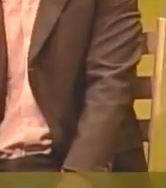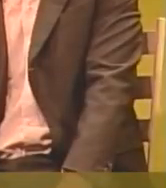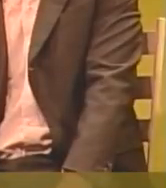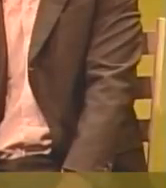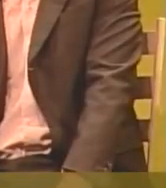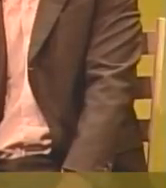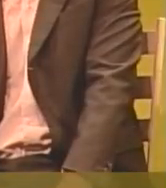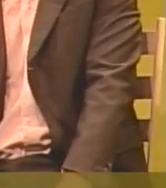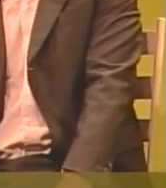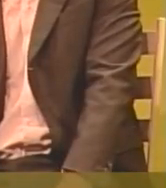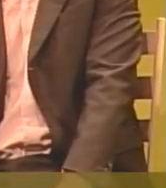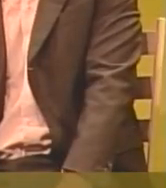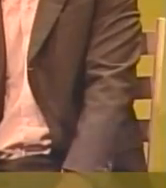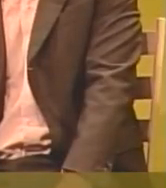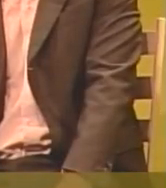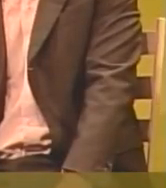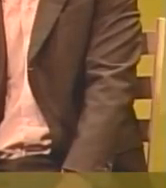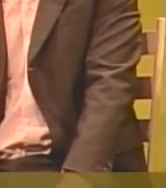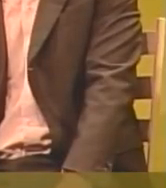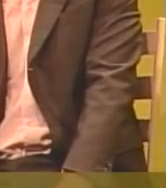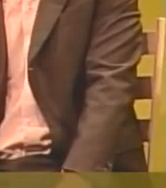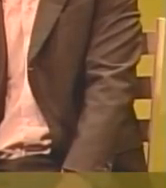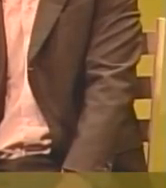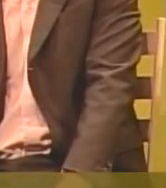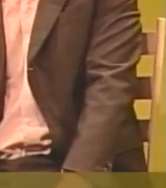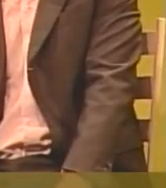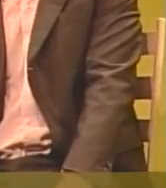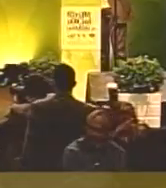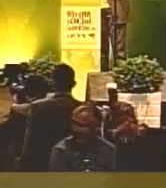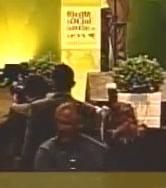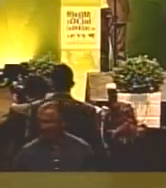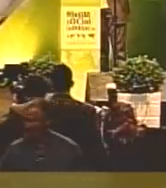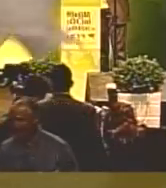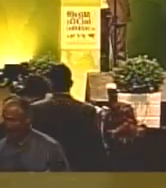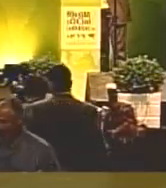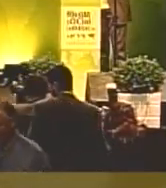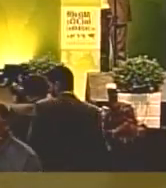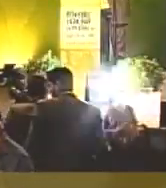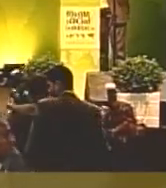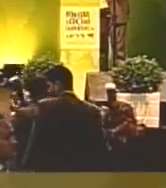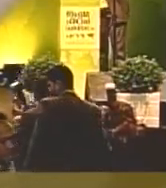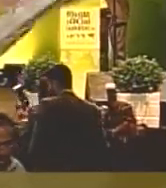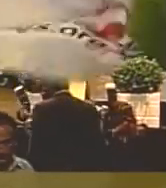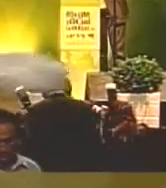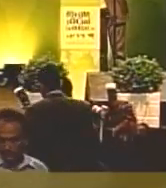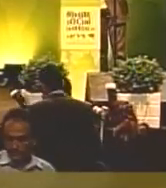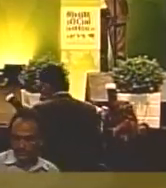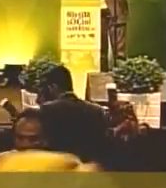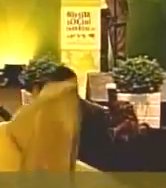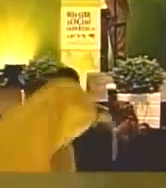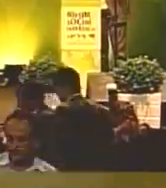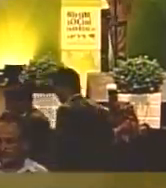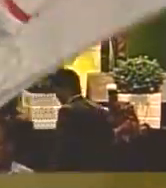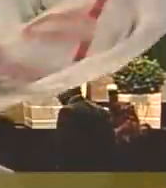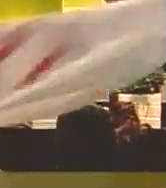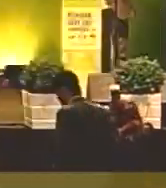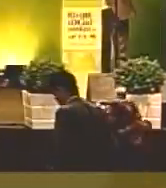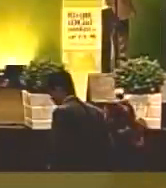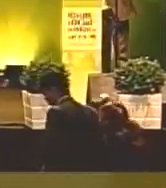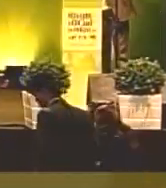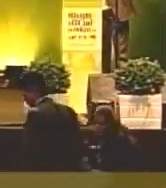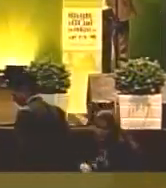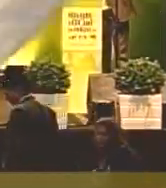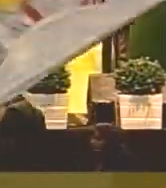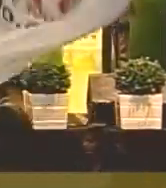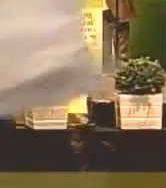à cidade de Porto Alegre. Se sinta em casa. Nós aqui, em nome de todos os nossos prefeitos,